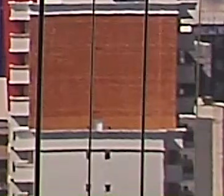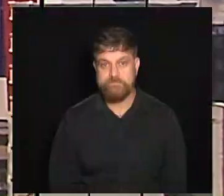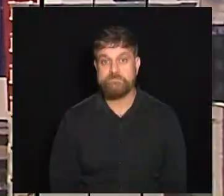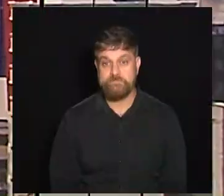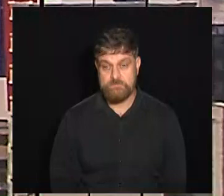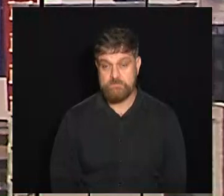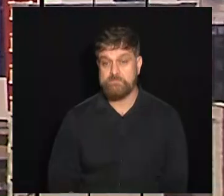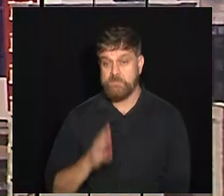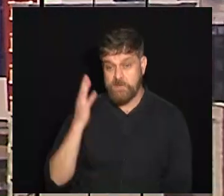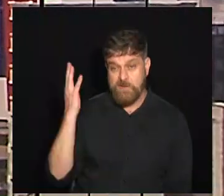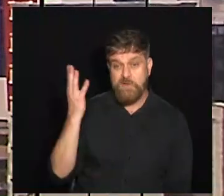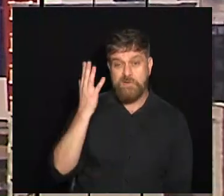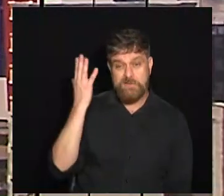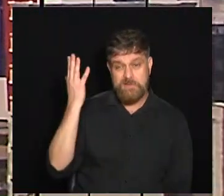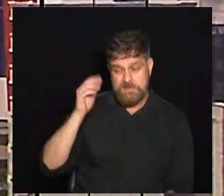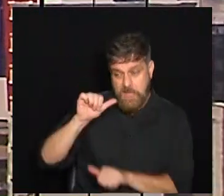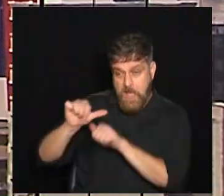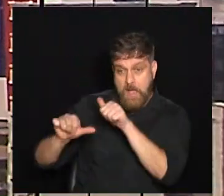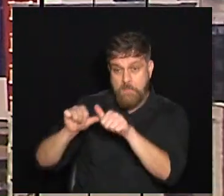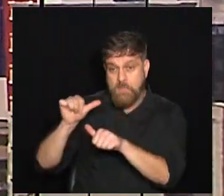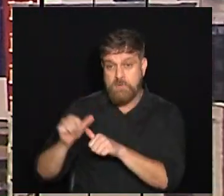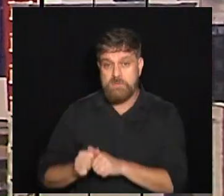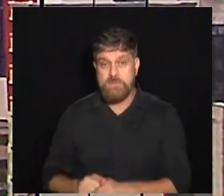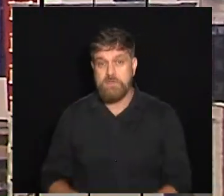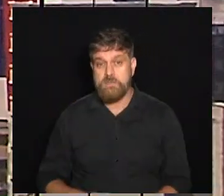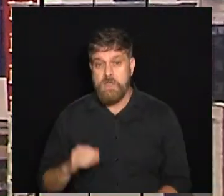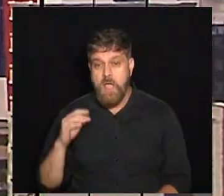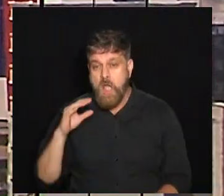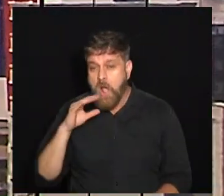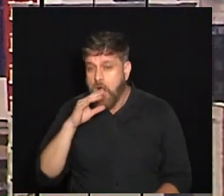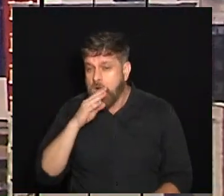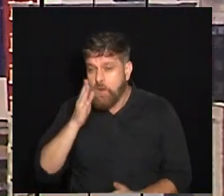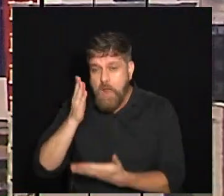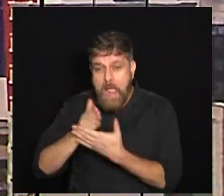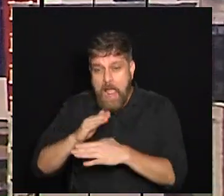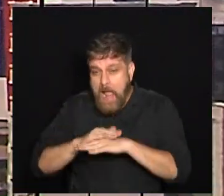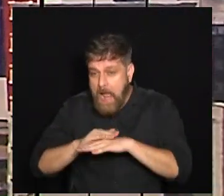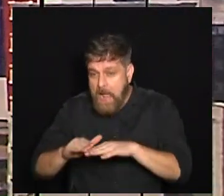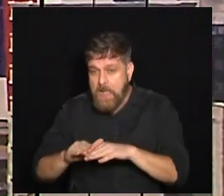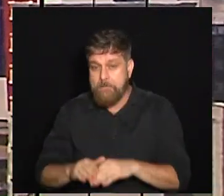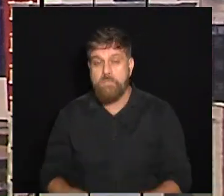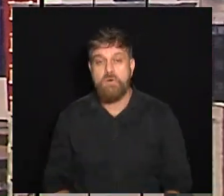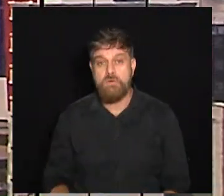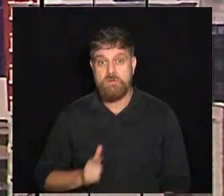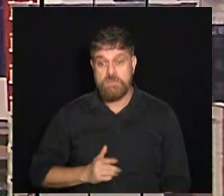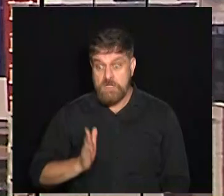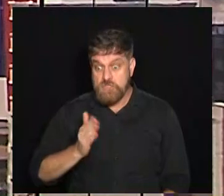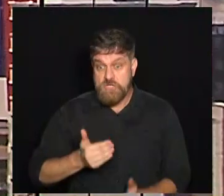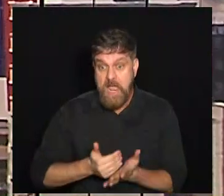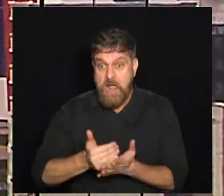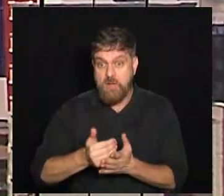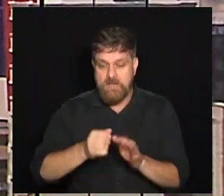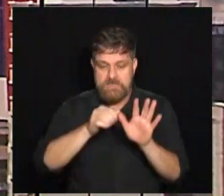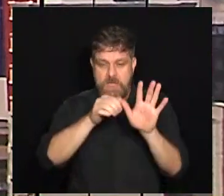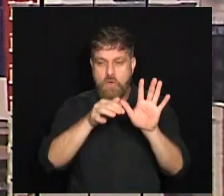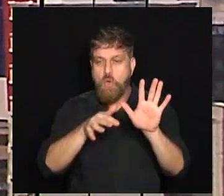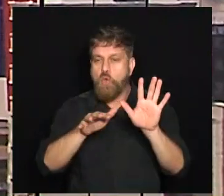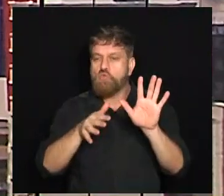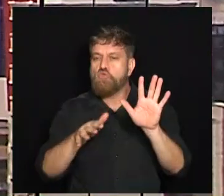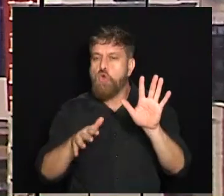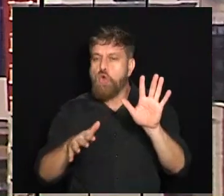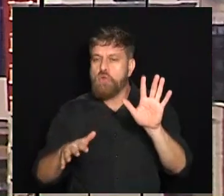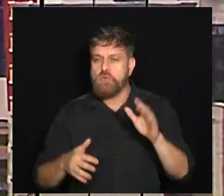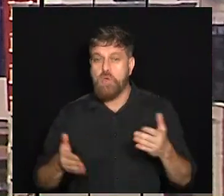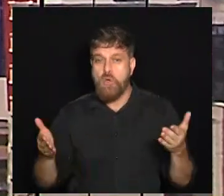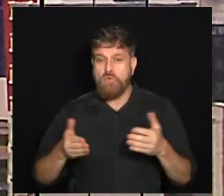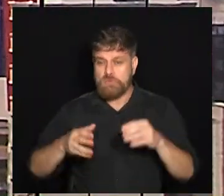Mudança na estação do ano, né? O verão acabou à 00:50 de hoje e já estamos no outono. Hoje muita